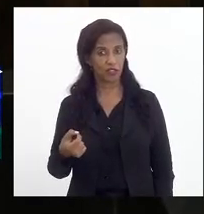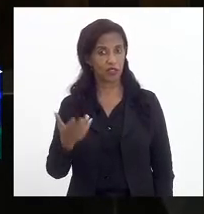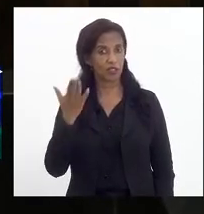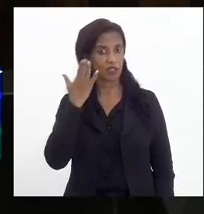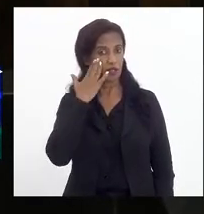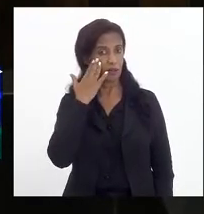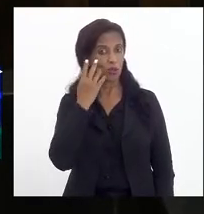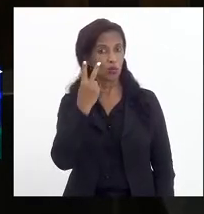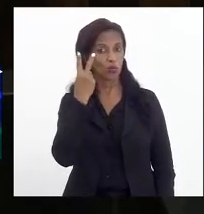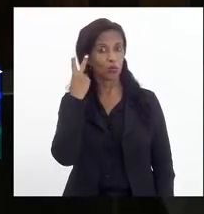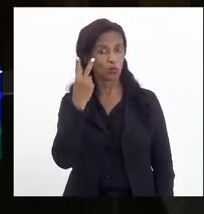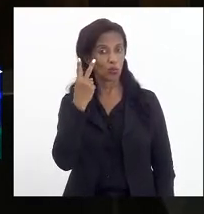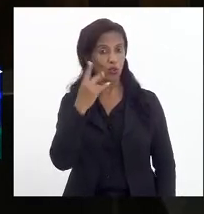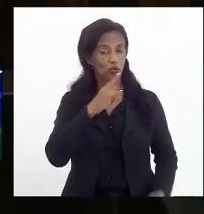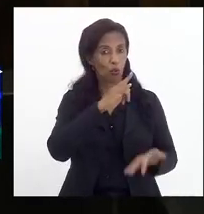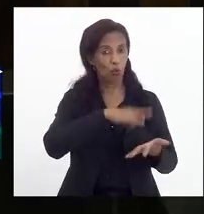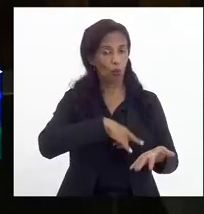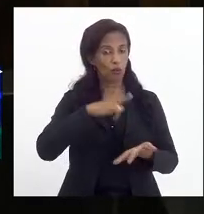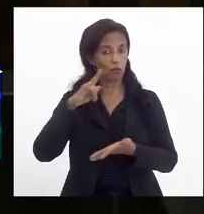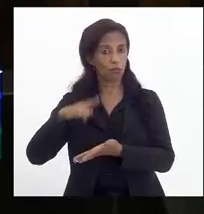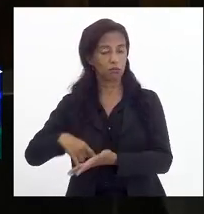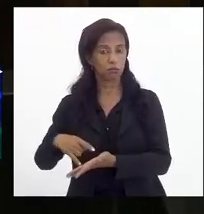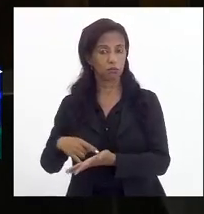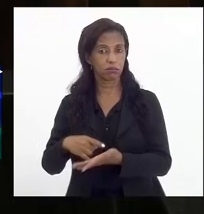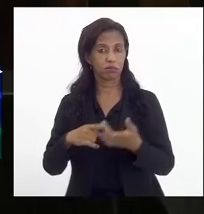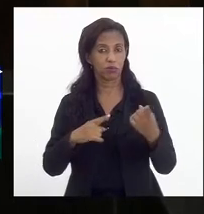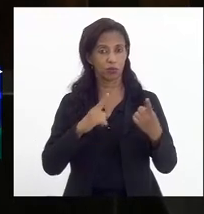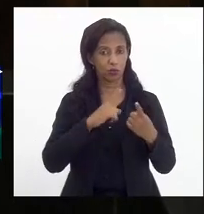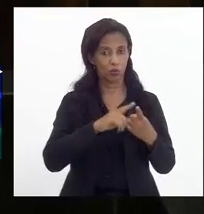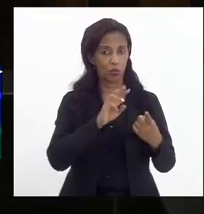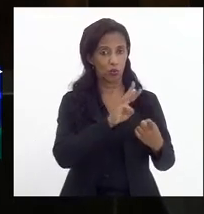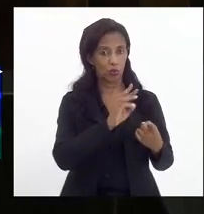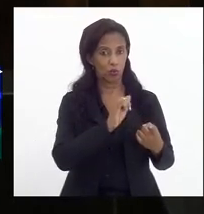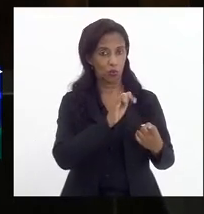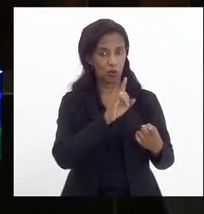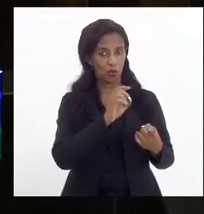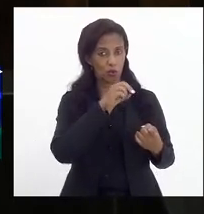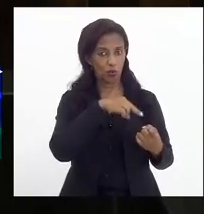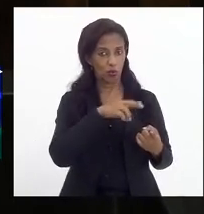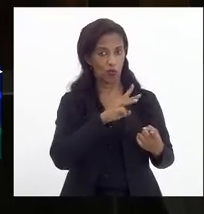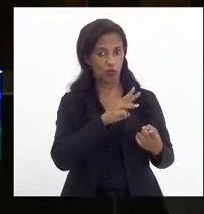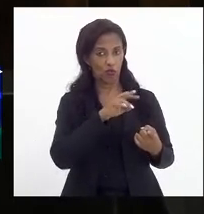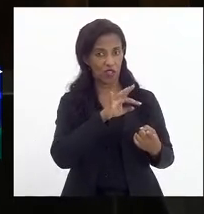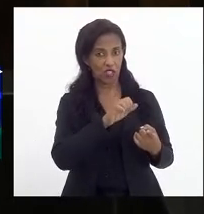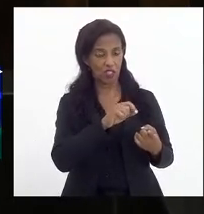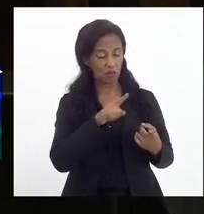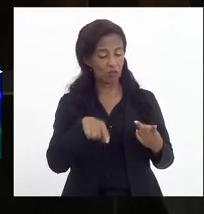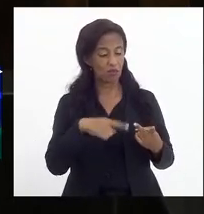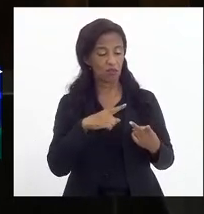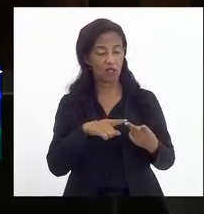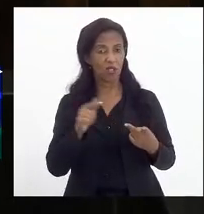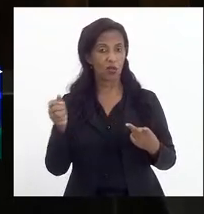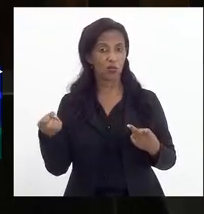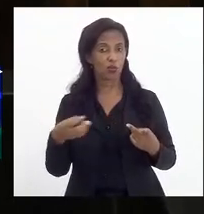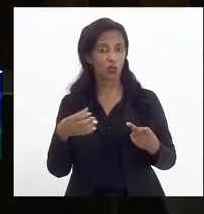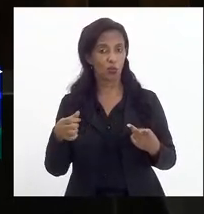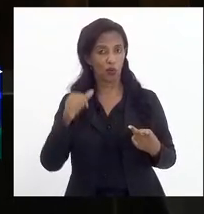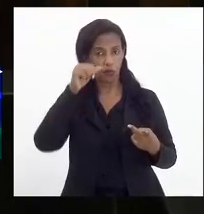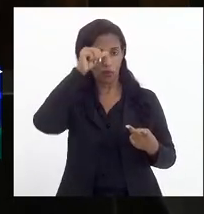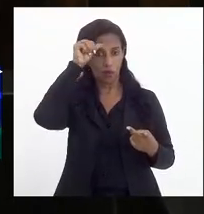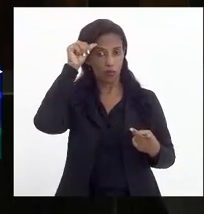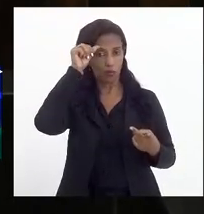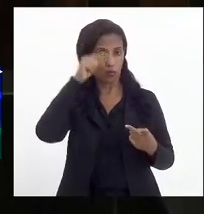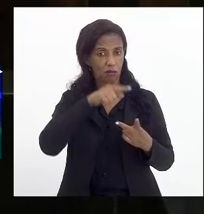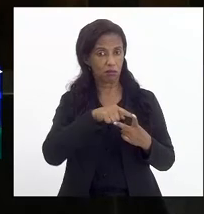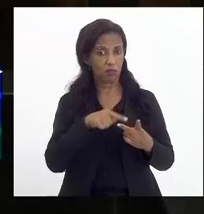as duas contas do governador cassado e o som vídeo e o do governador em exercício Cláudio